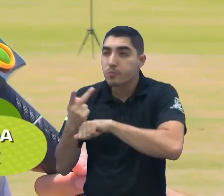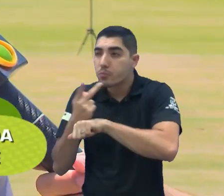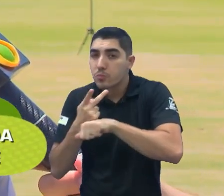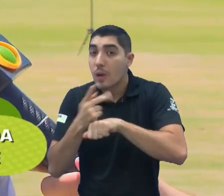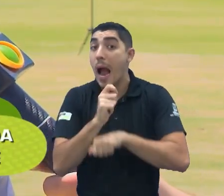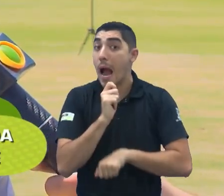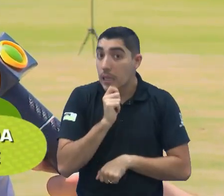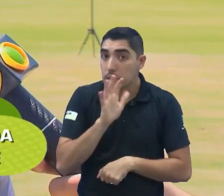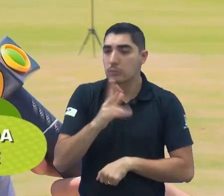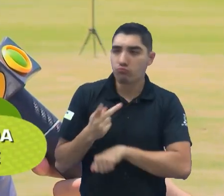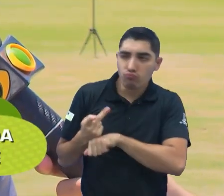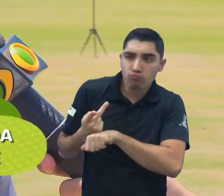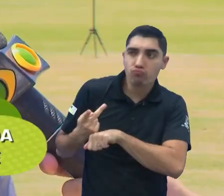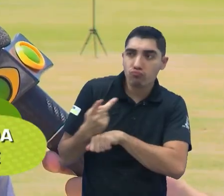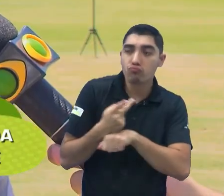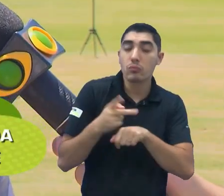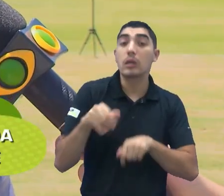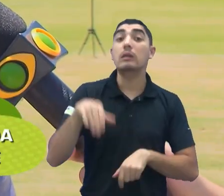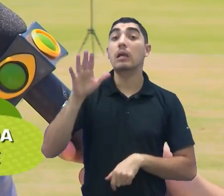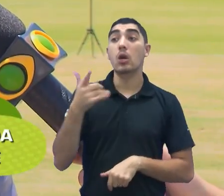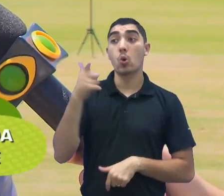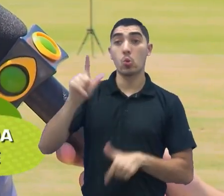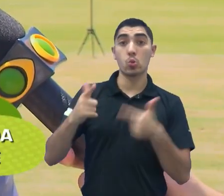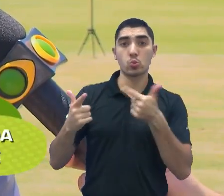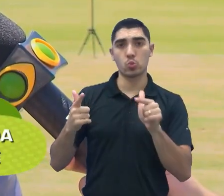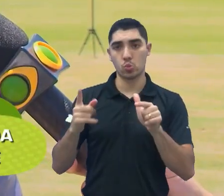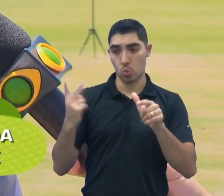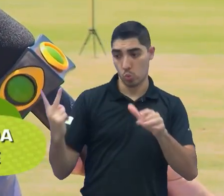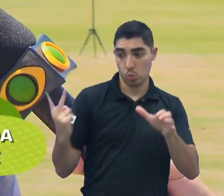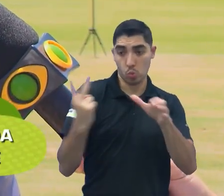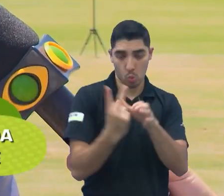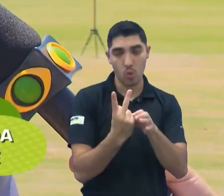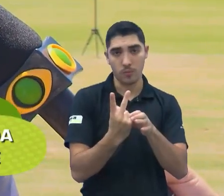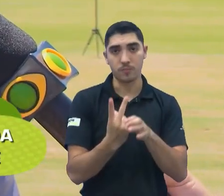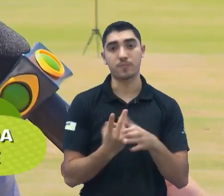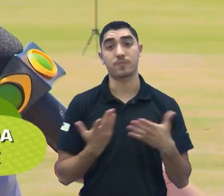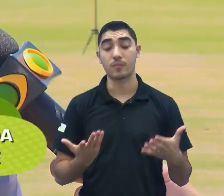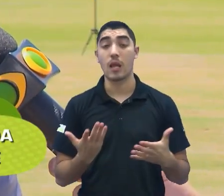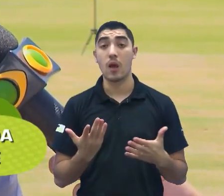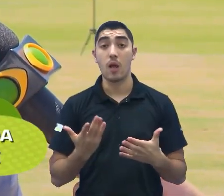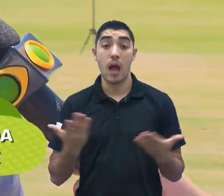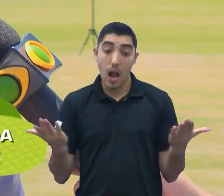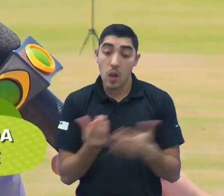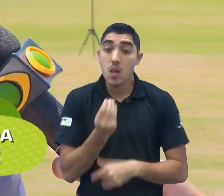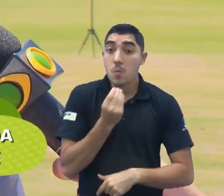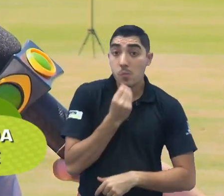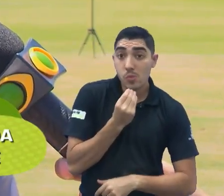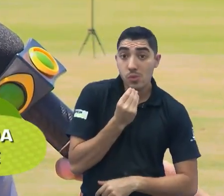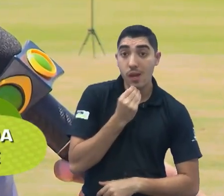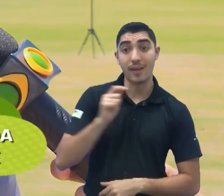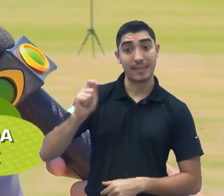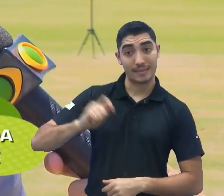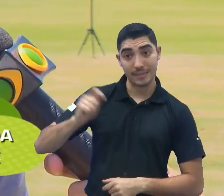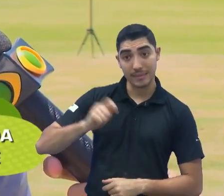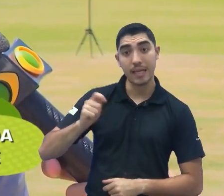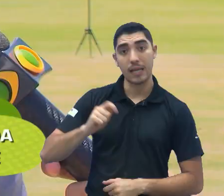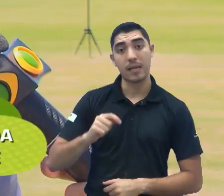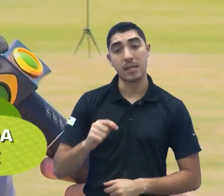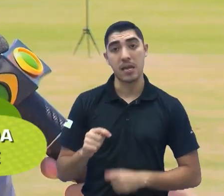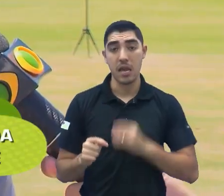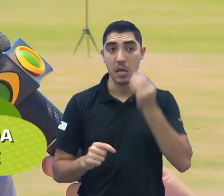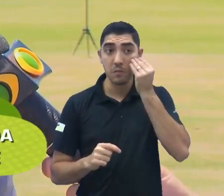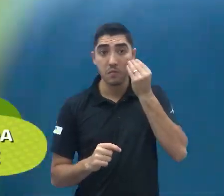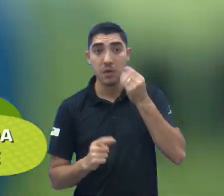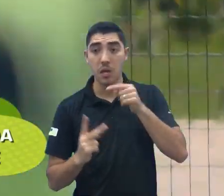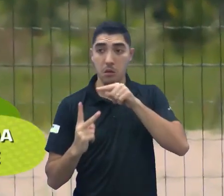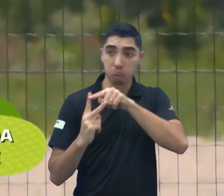começaram. Como os estaduais são muito rápidos esse ano, são muito curtos, a gente tem a chance de buscar fevereiro talvez algum atleta, e final de janeiro